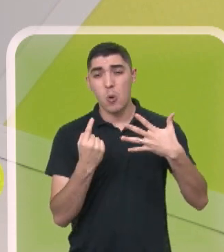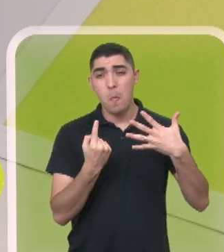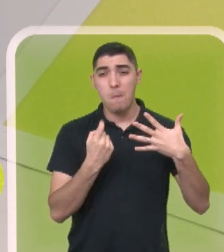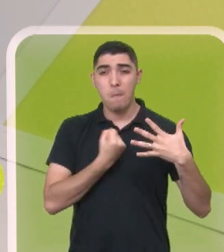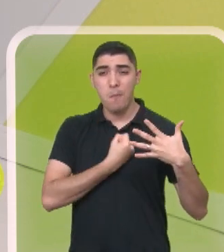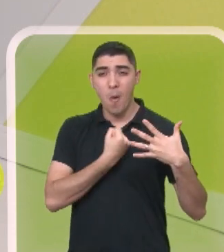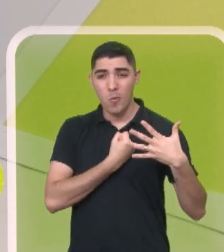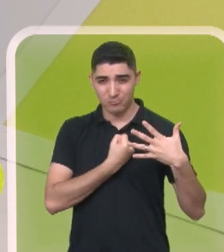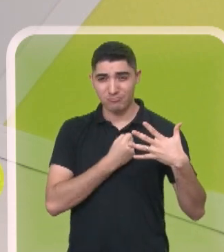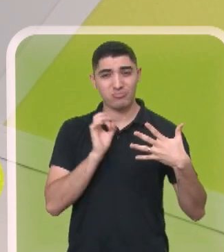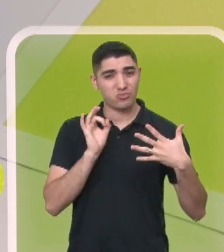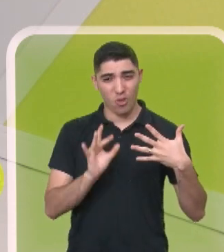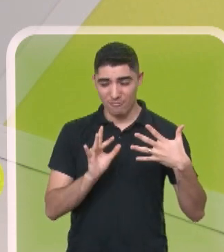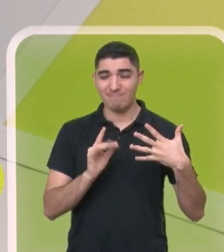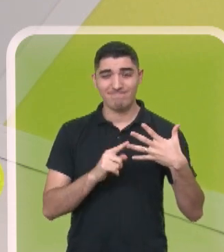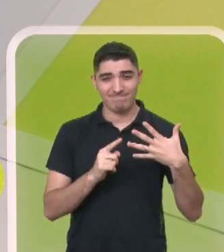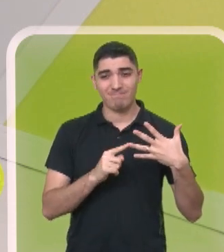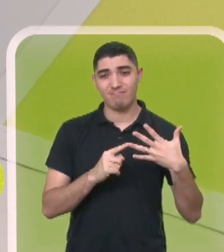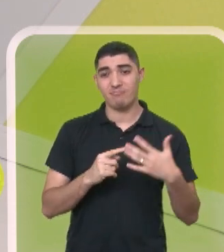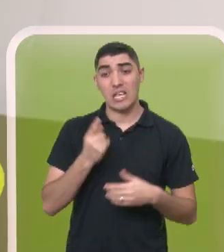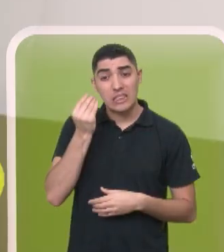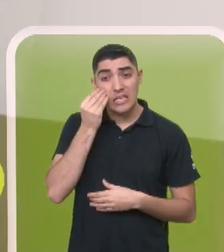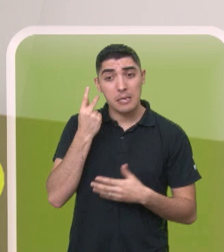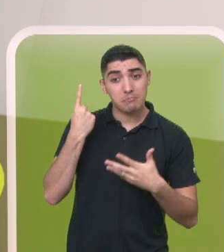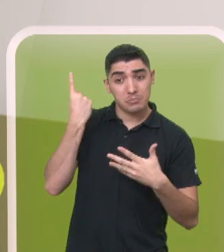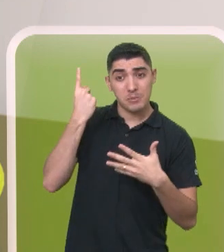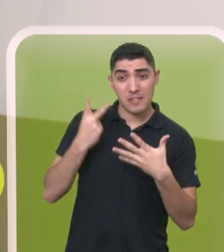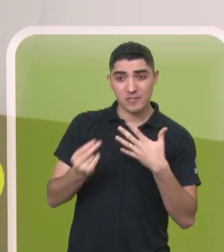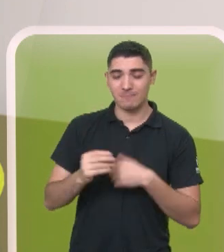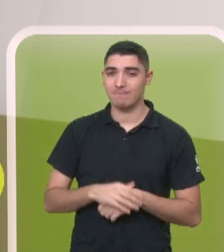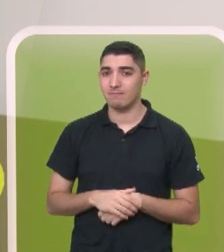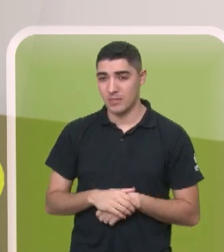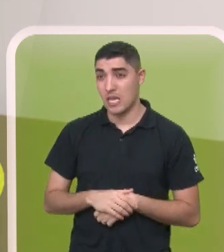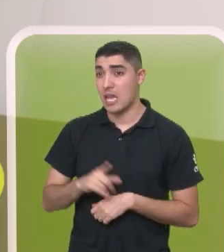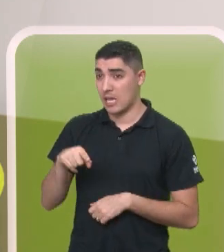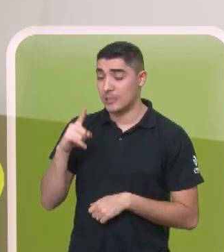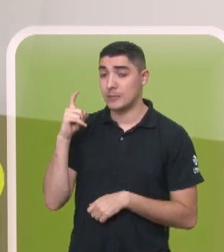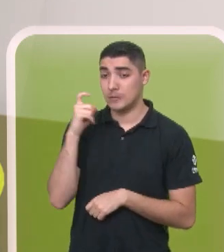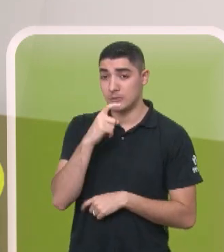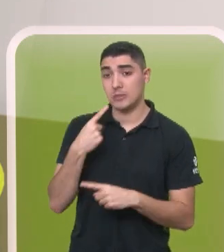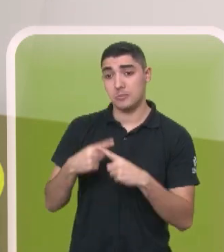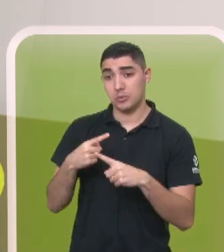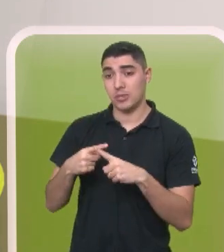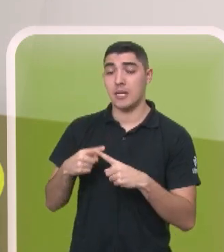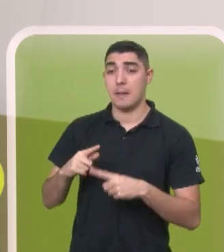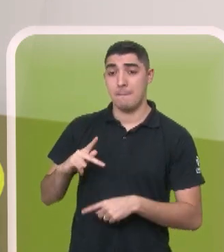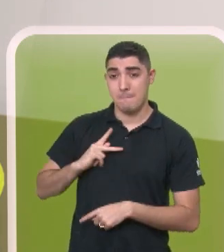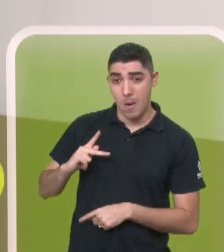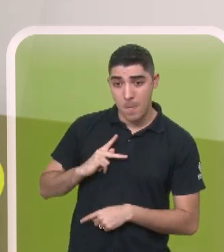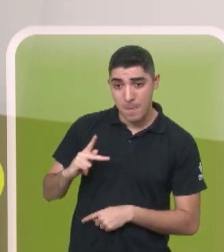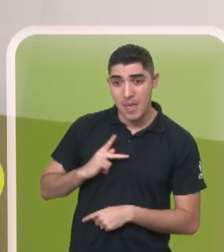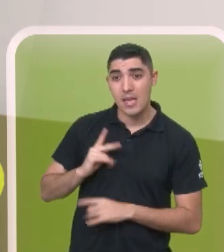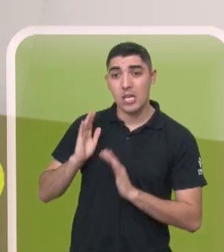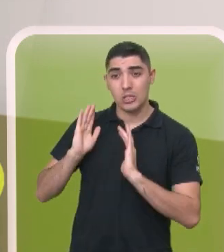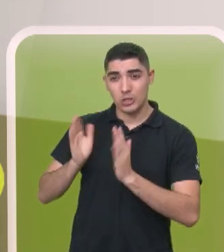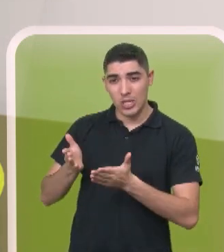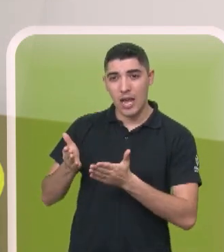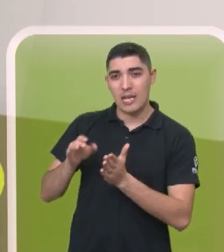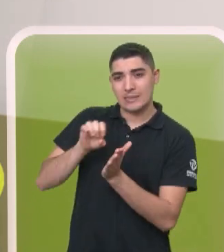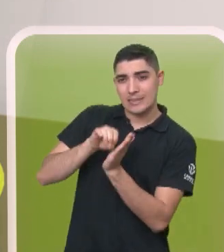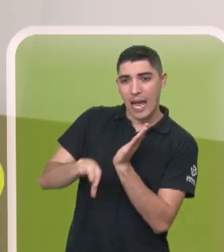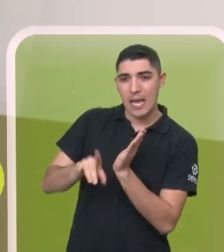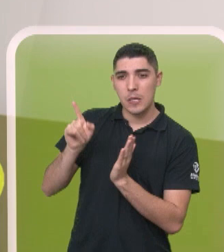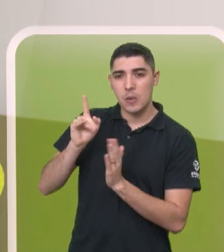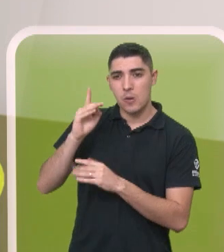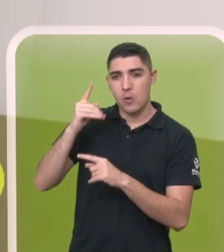pontinho conquistado, buscando a primeira vitória, Bruno. Vai ser um jogo muito difícil, né? O Palmeiras acabou de ser eliminado no Campeonato